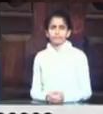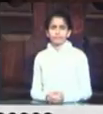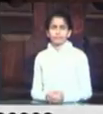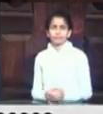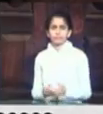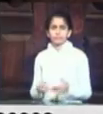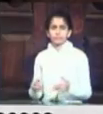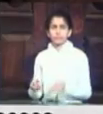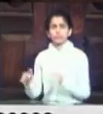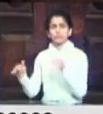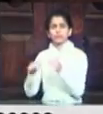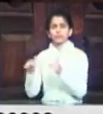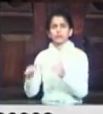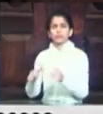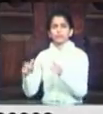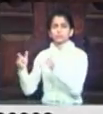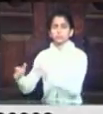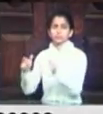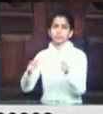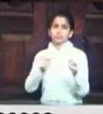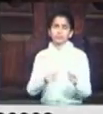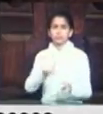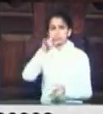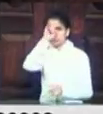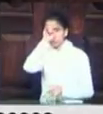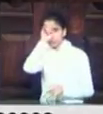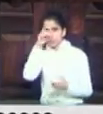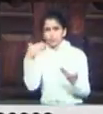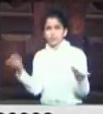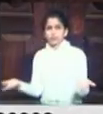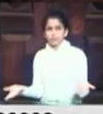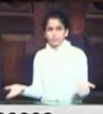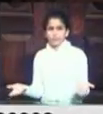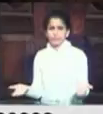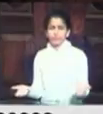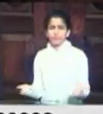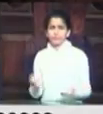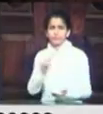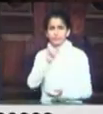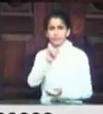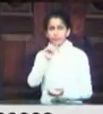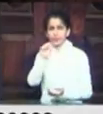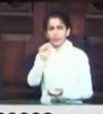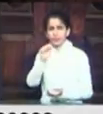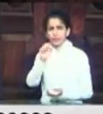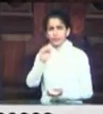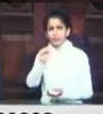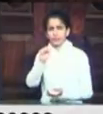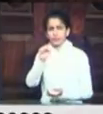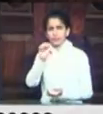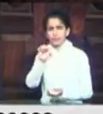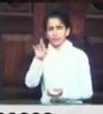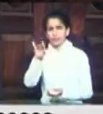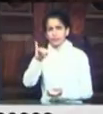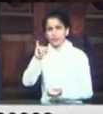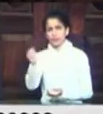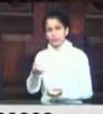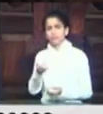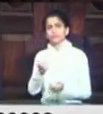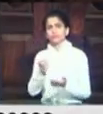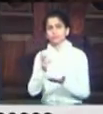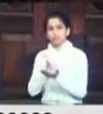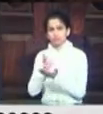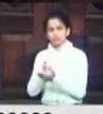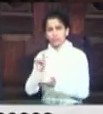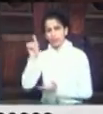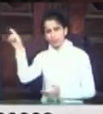Estão prestando serviço em qual unidade hospitalar? E a IASERJ preservou ainda